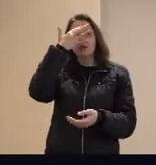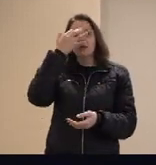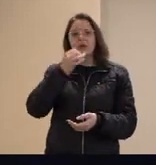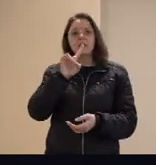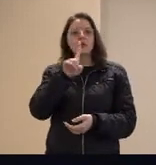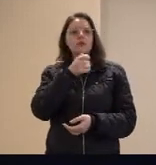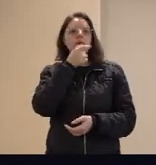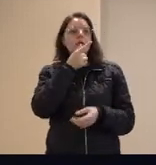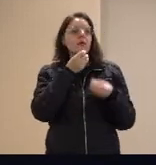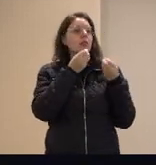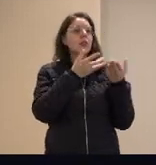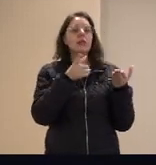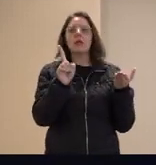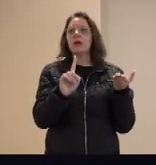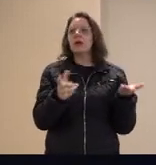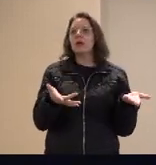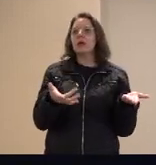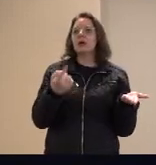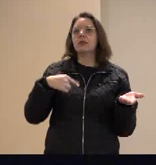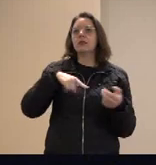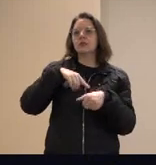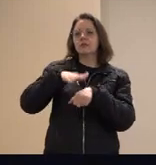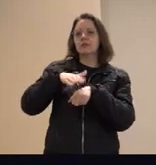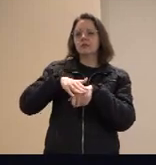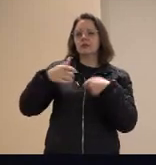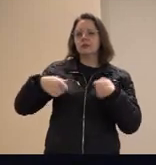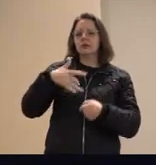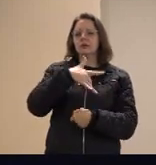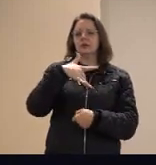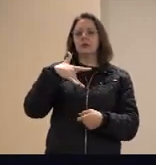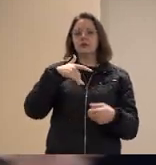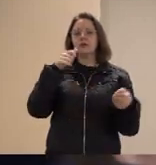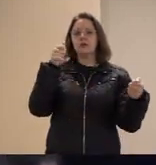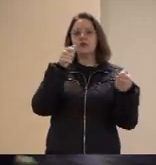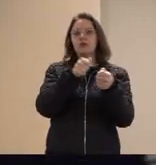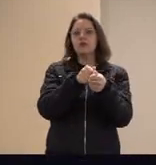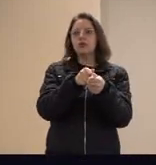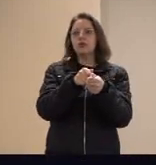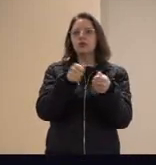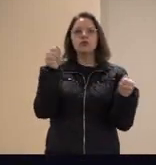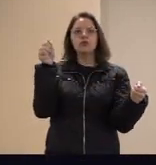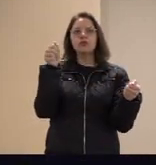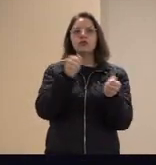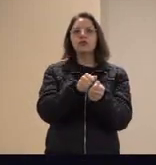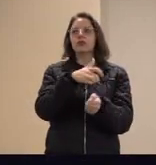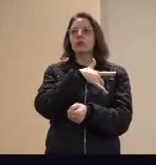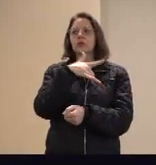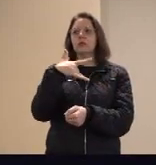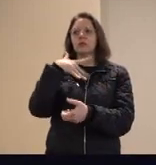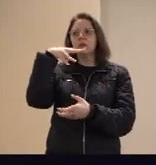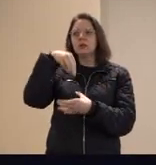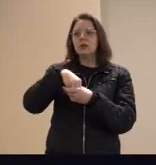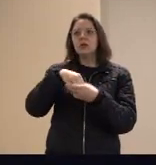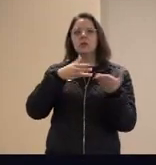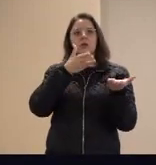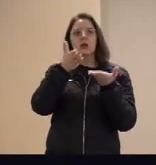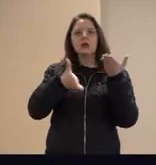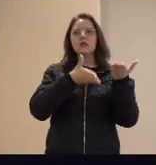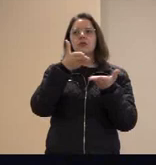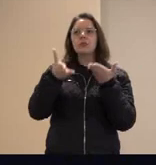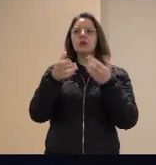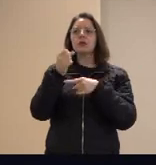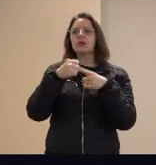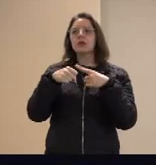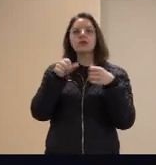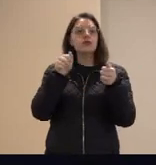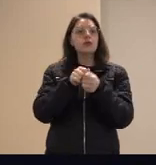medicar, nós não vamos... Mas nós precisamos da saúde presente dentro dos nossos serviços para essa